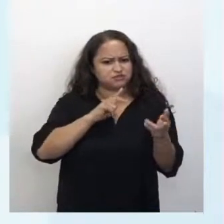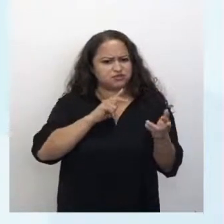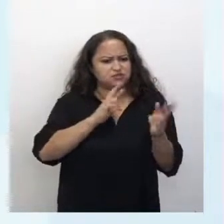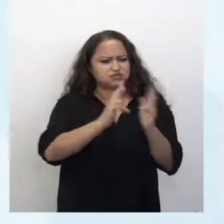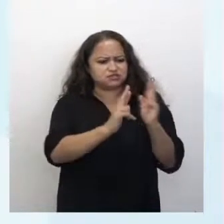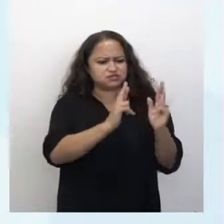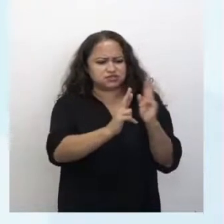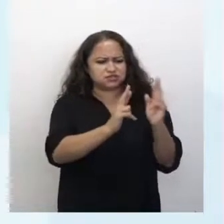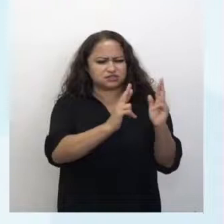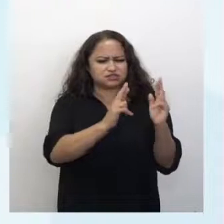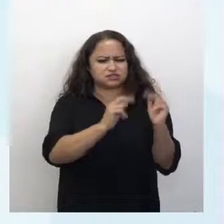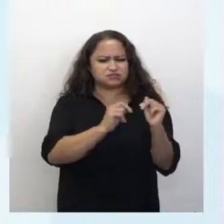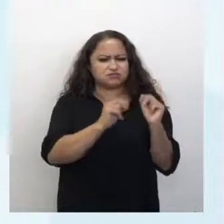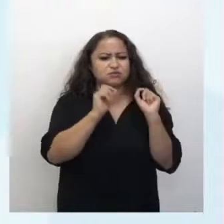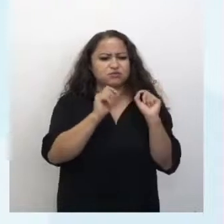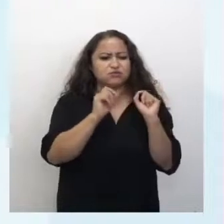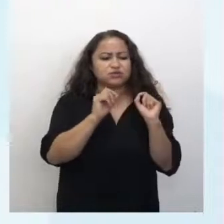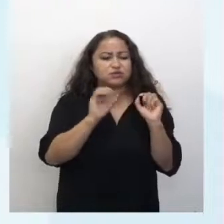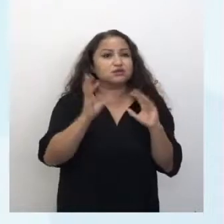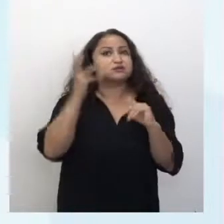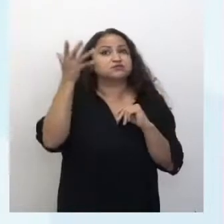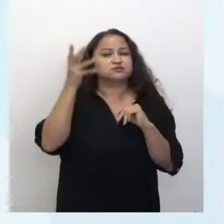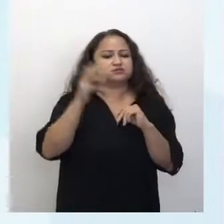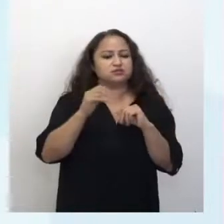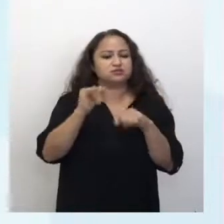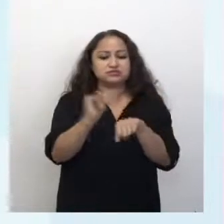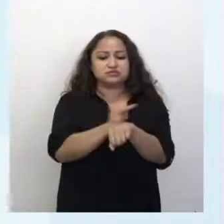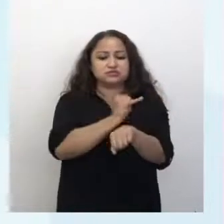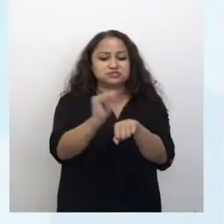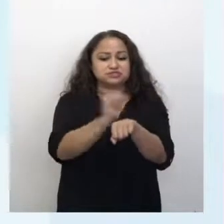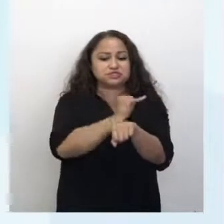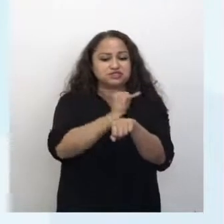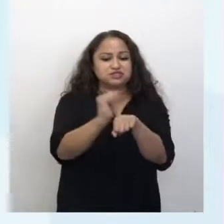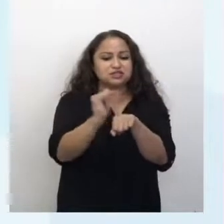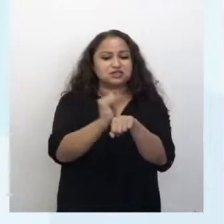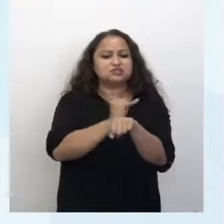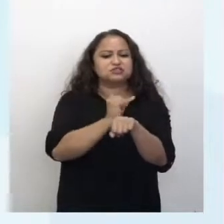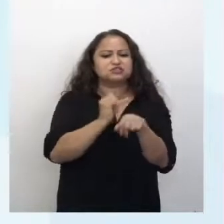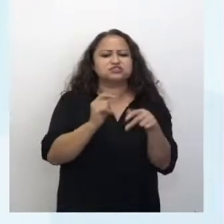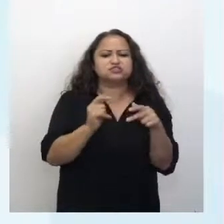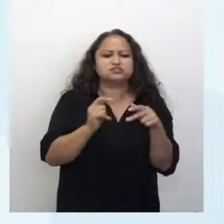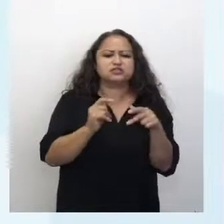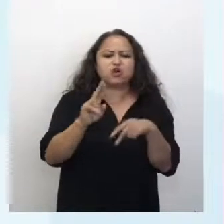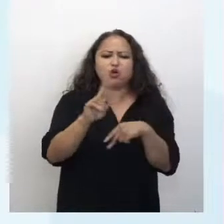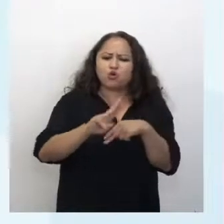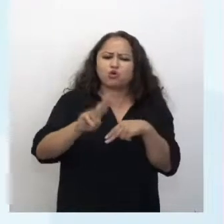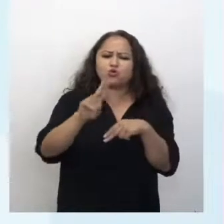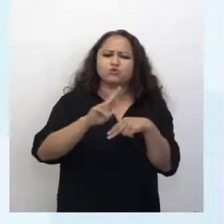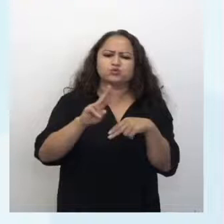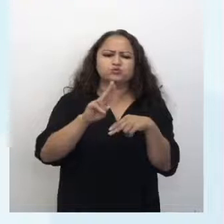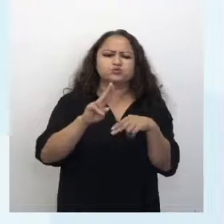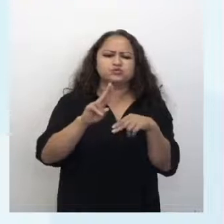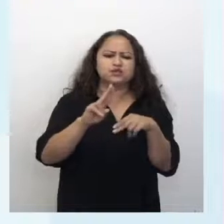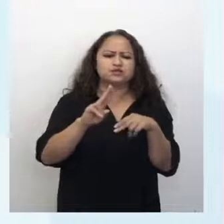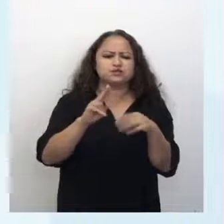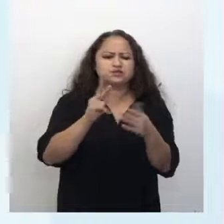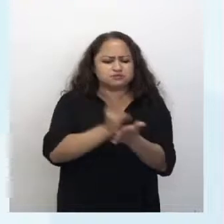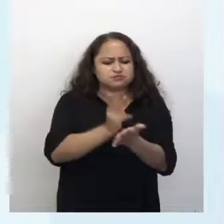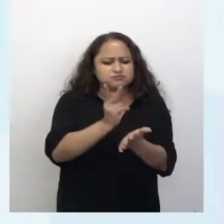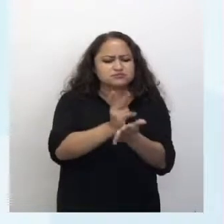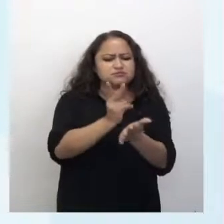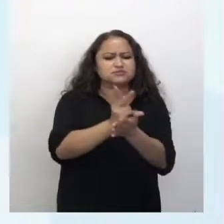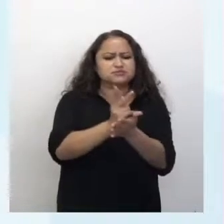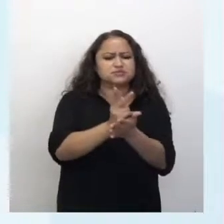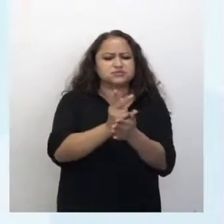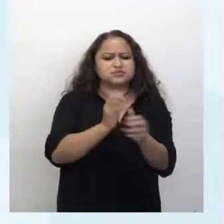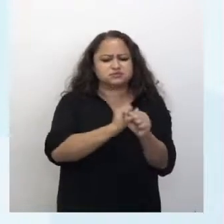de arte, público e espetáculo de dança? Quais estratégias e ferramentas estão sendo utilizadas para que essa mediação cultural continue a acontecer? Para que as